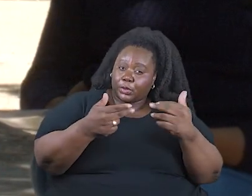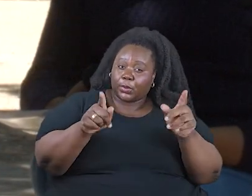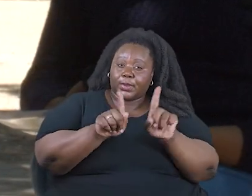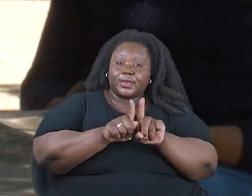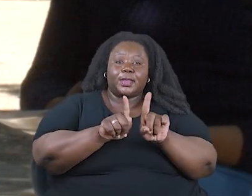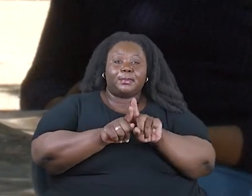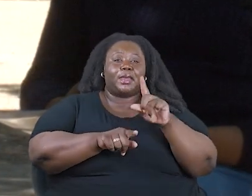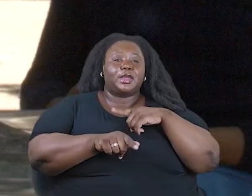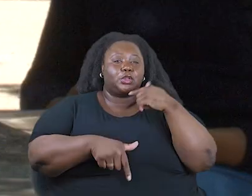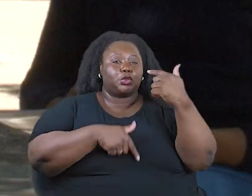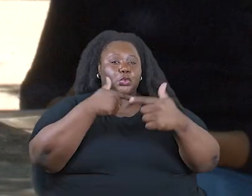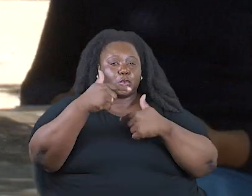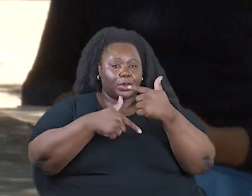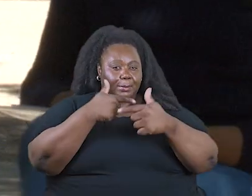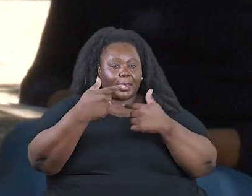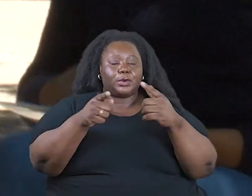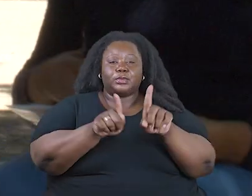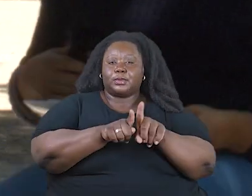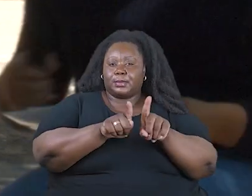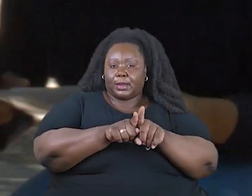esse trabalho do Jorge Mena Barreto.